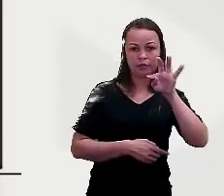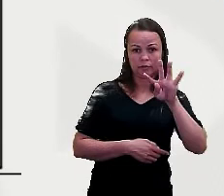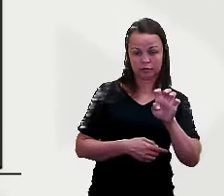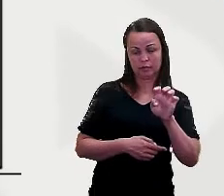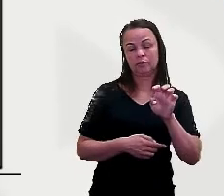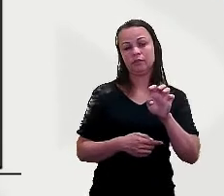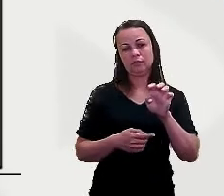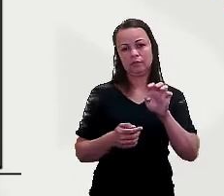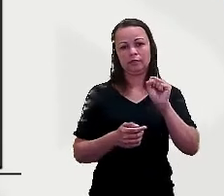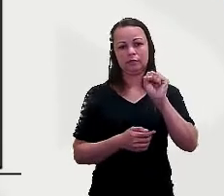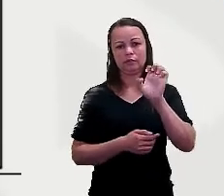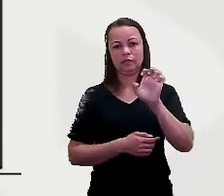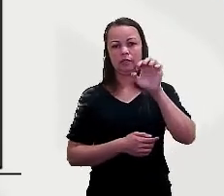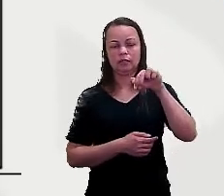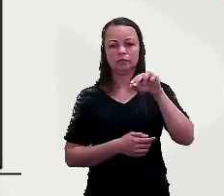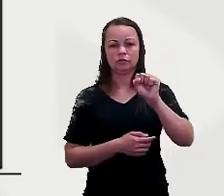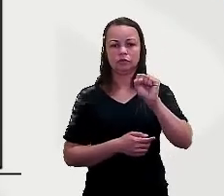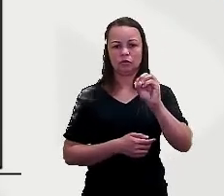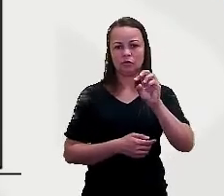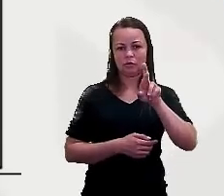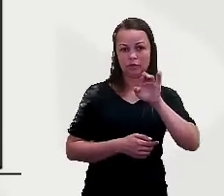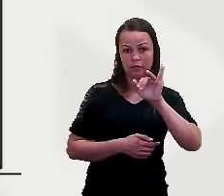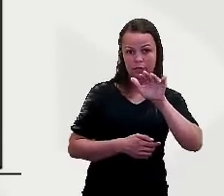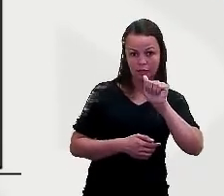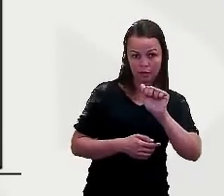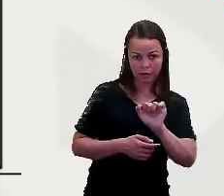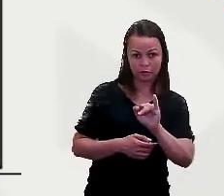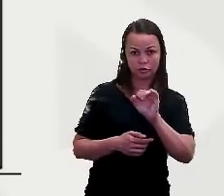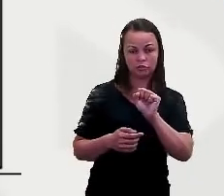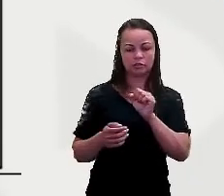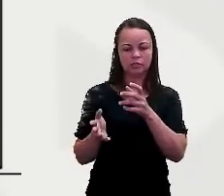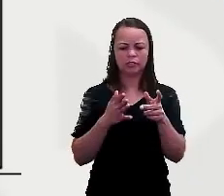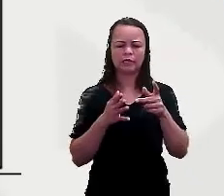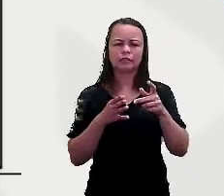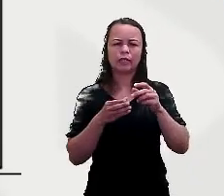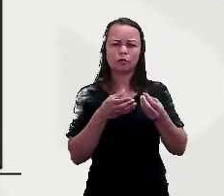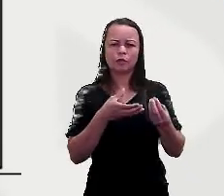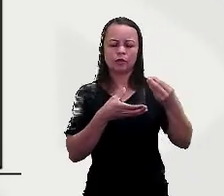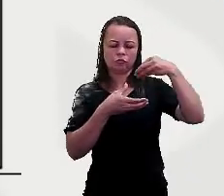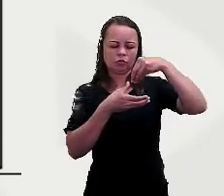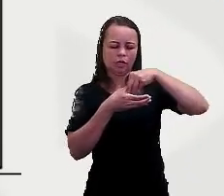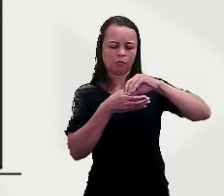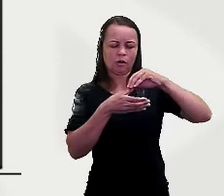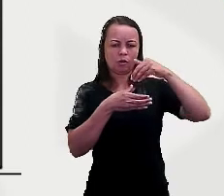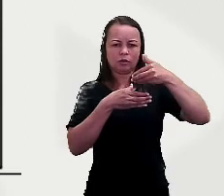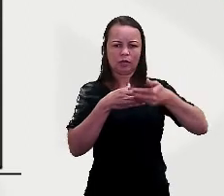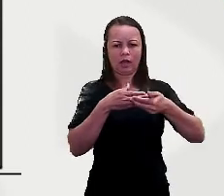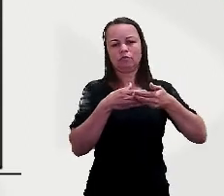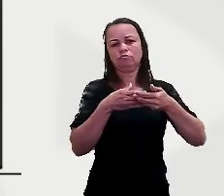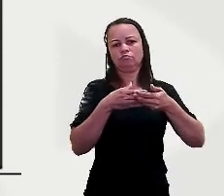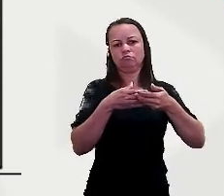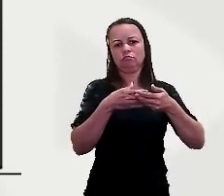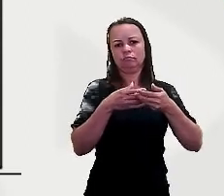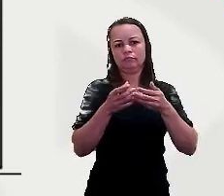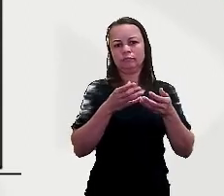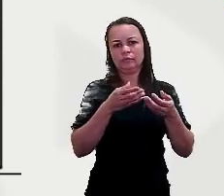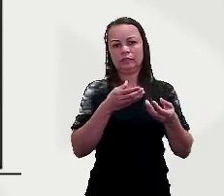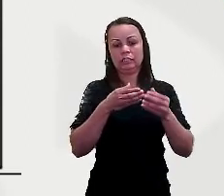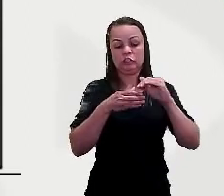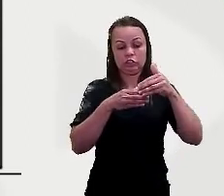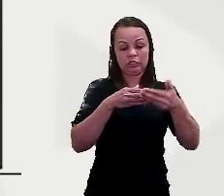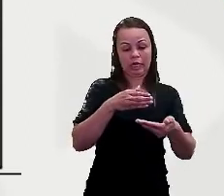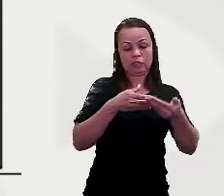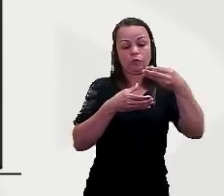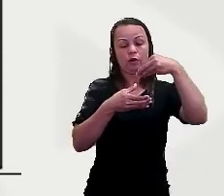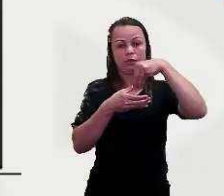que justamente, quando pensar em aferente, é aquele que vem do meio externo para o meio interno. Ou seja, vem justamente do